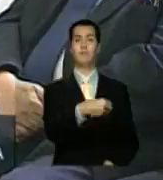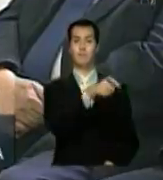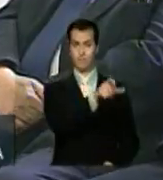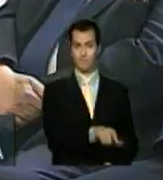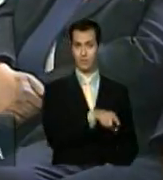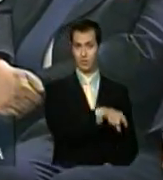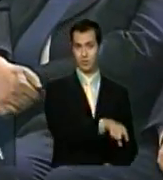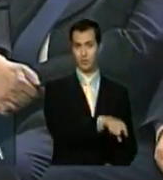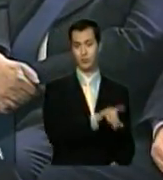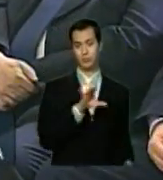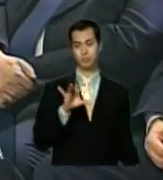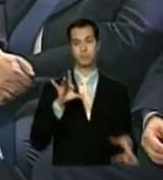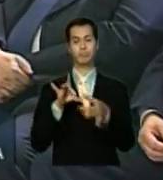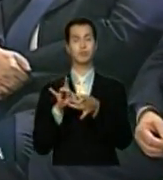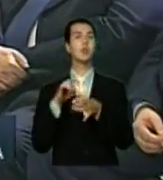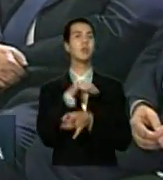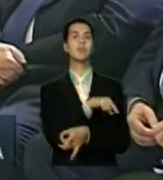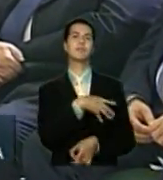o